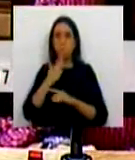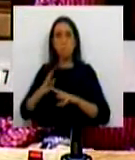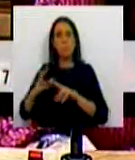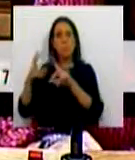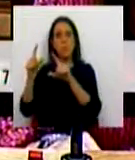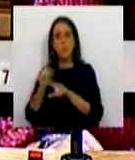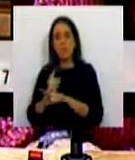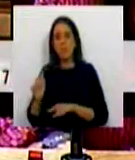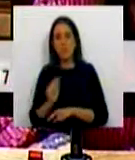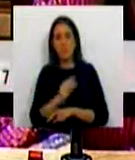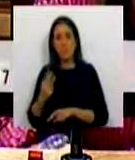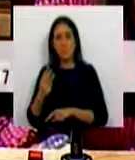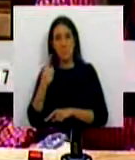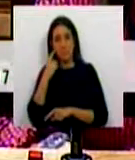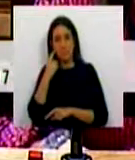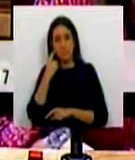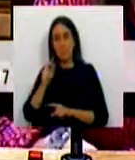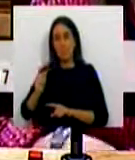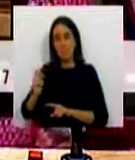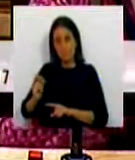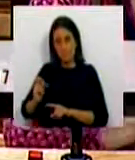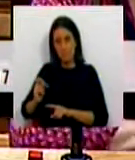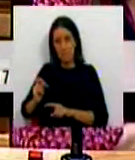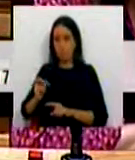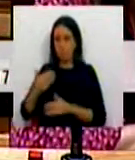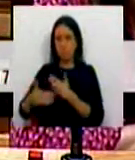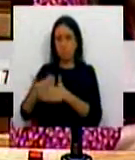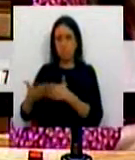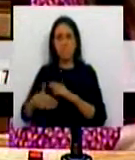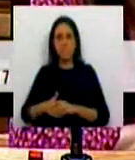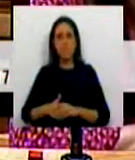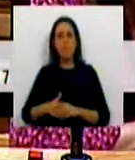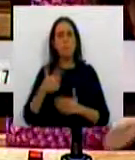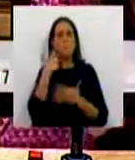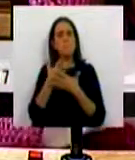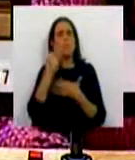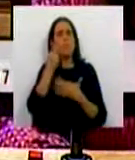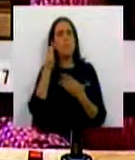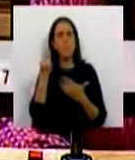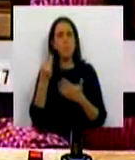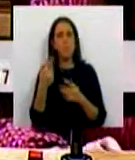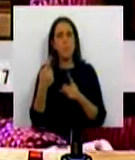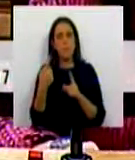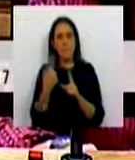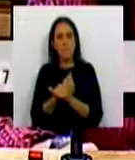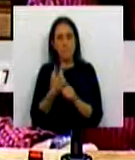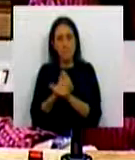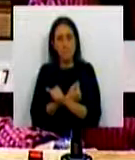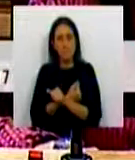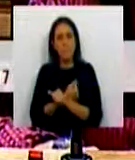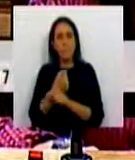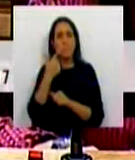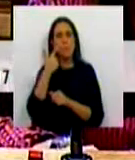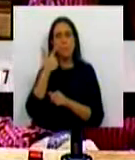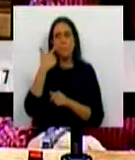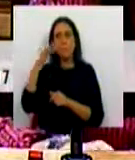o terceiro trimestre. Esta melhoria é visível na recuperação das exportações de bens. Depois de vários meses a cair, o indicador